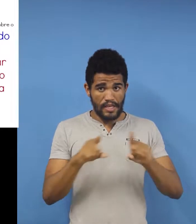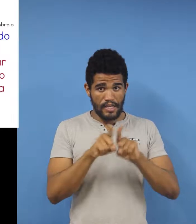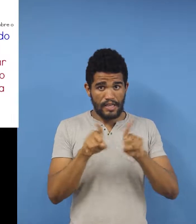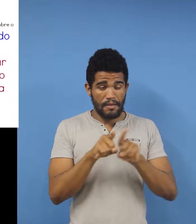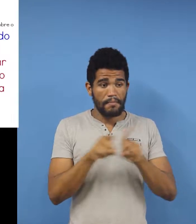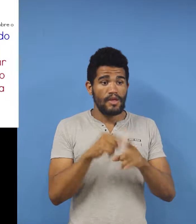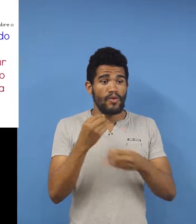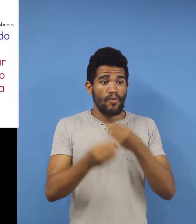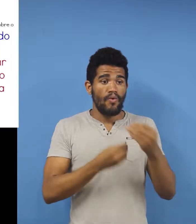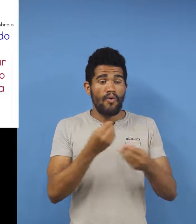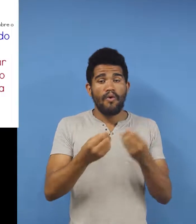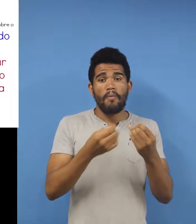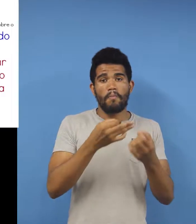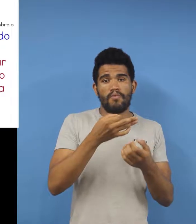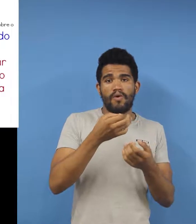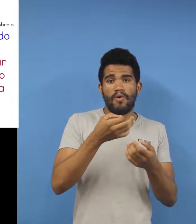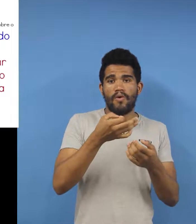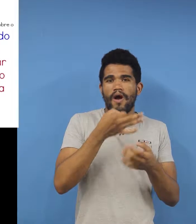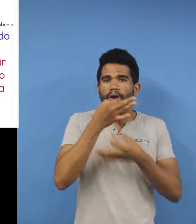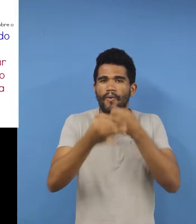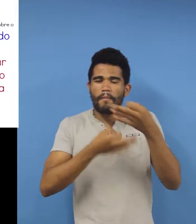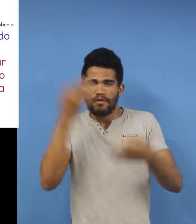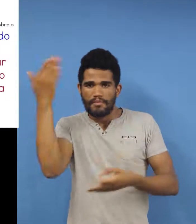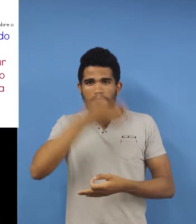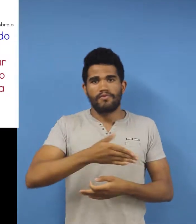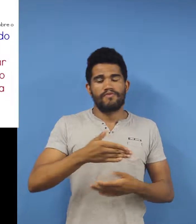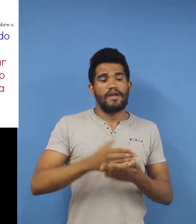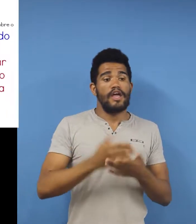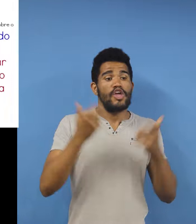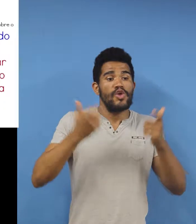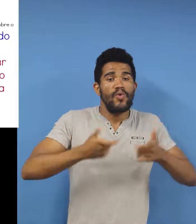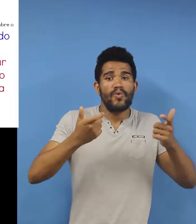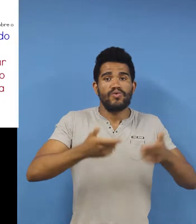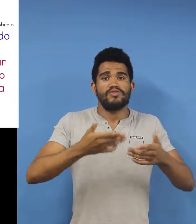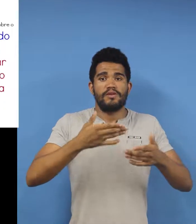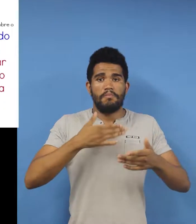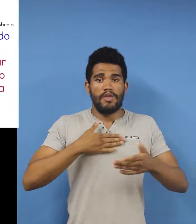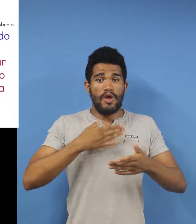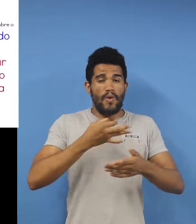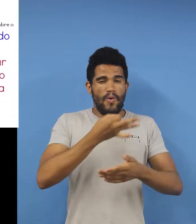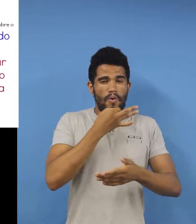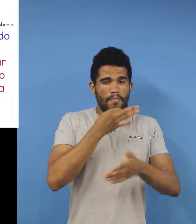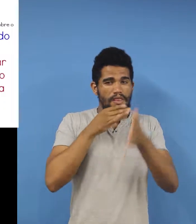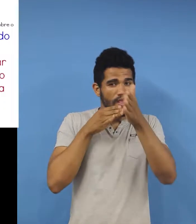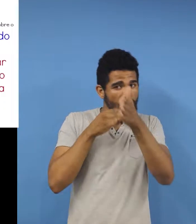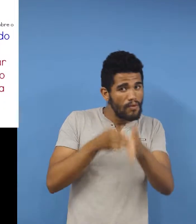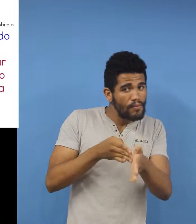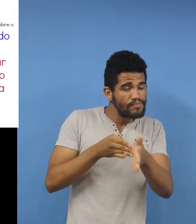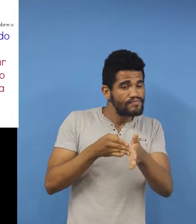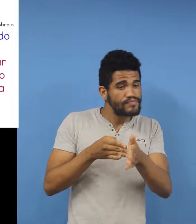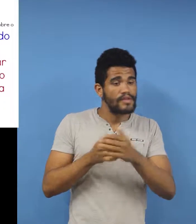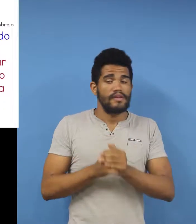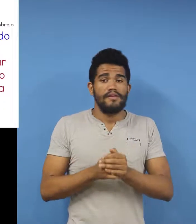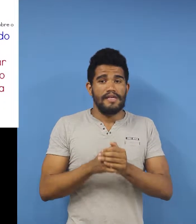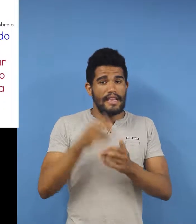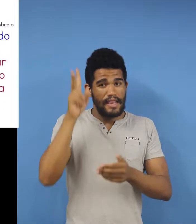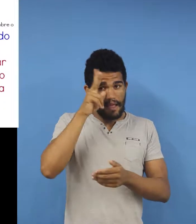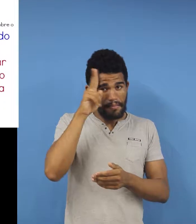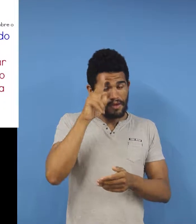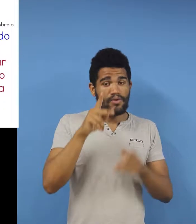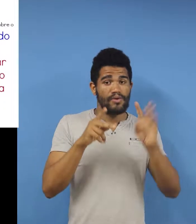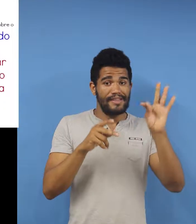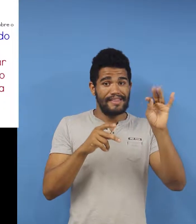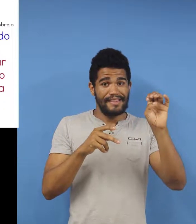certo? E nos argumentos que eu escolhi para demonstrar o meu ponto de vista. E onde está o meu ponto de